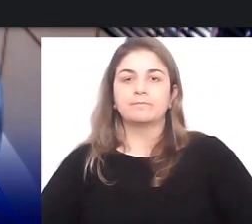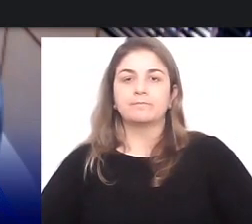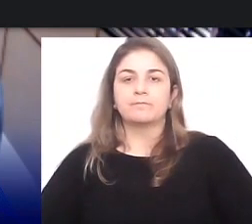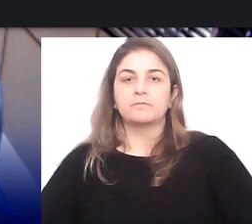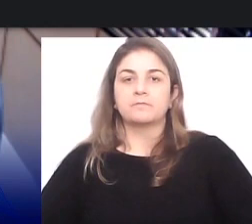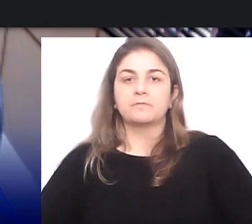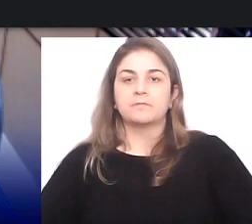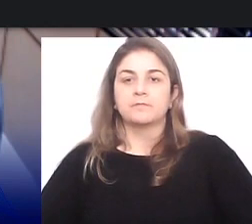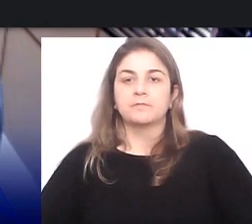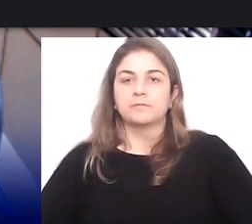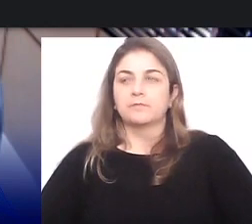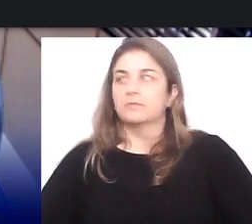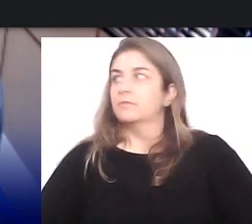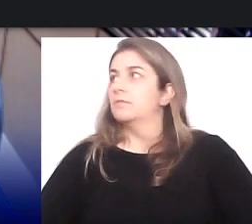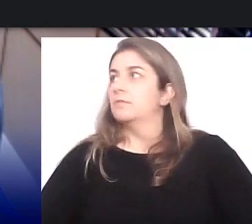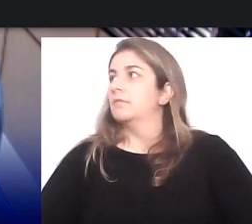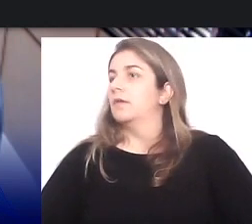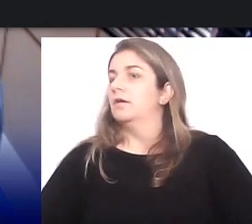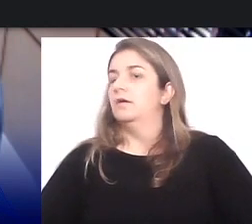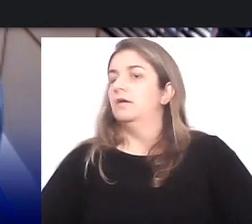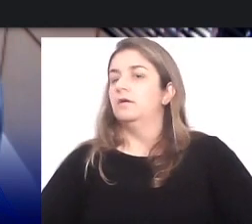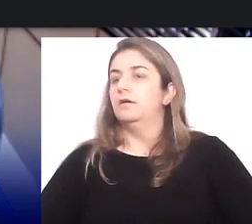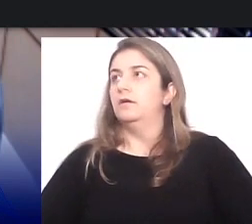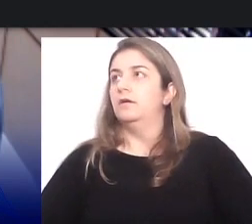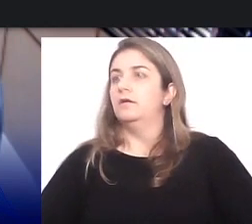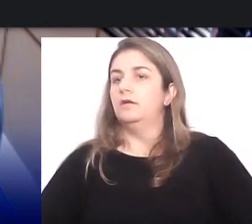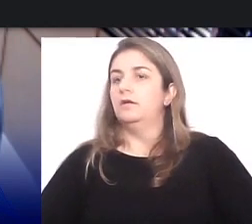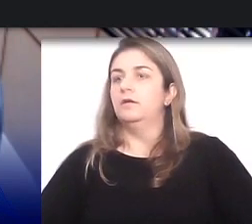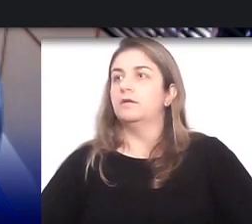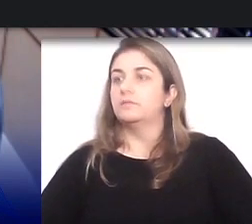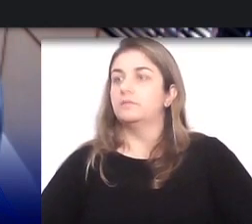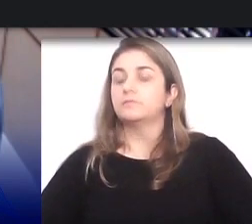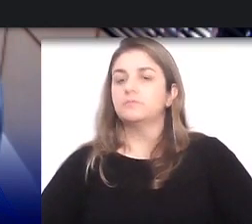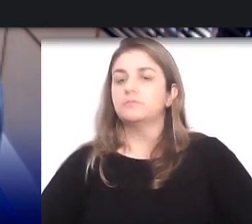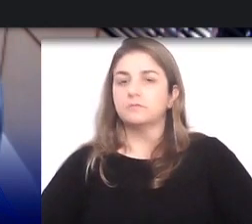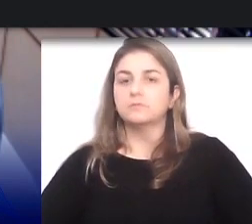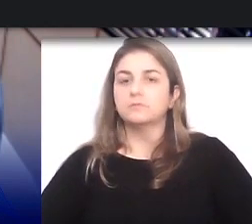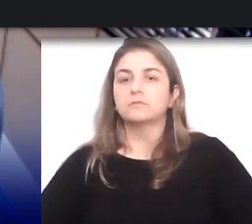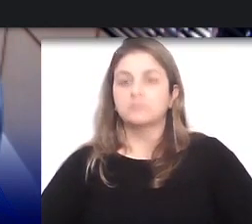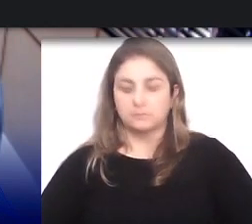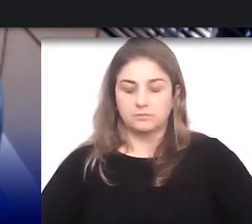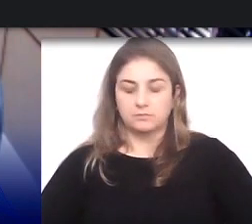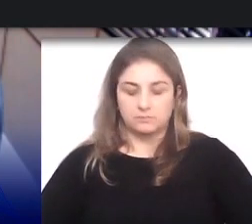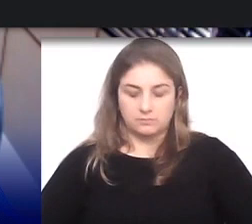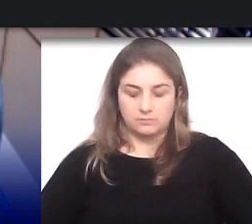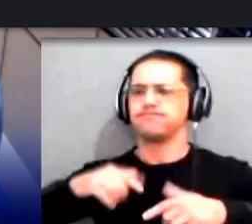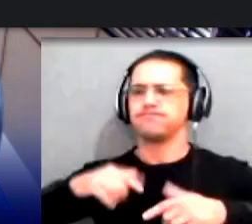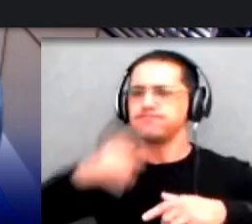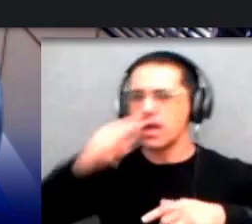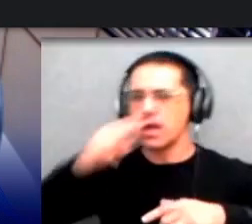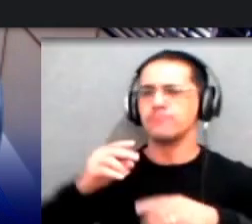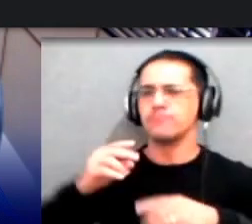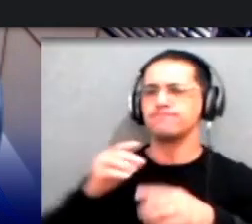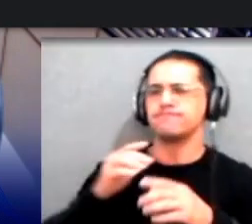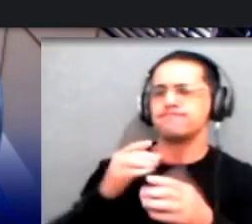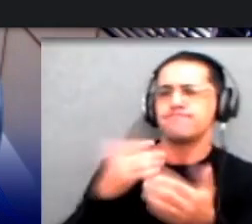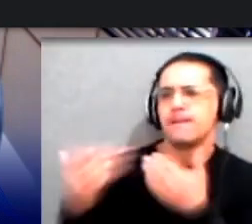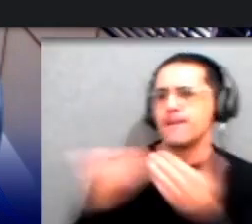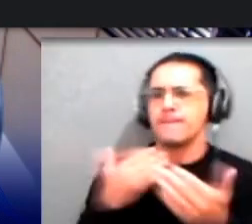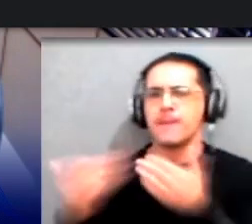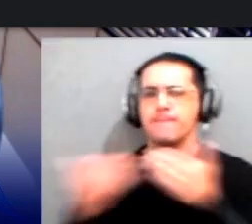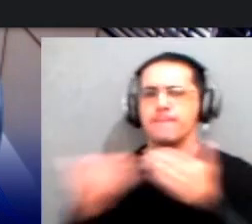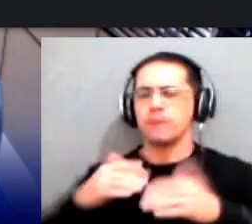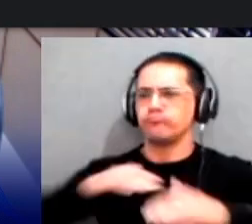e tem sido um trabalho bastante dinâmico e, digamos, até com alguma qualidade. Nós podemos, por